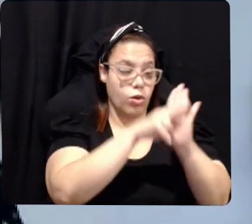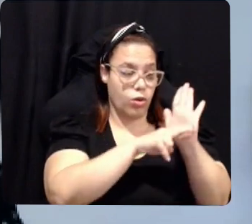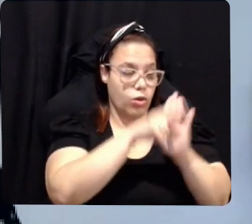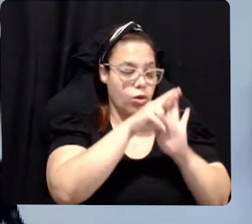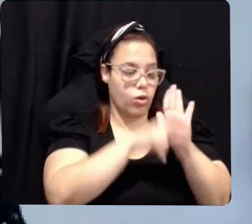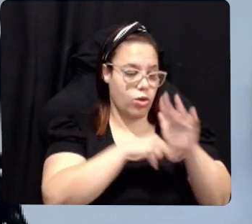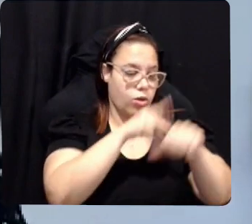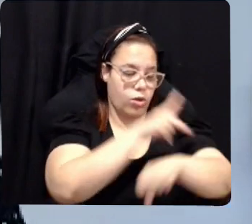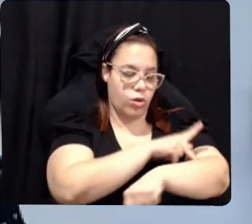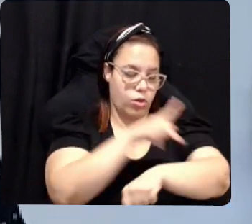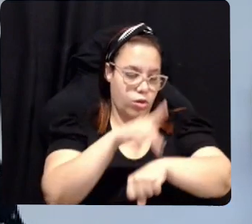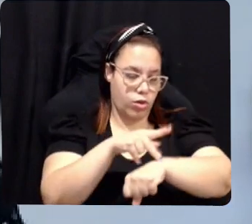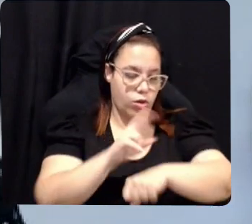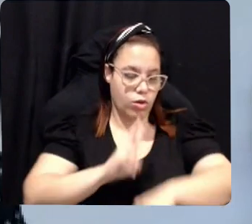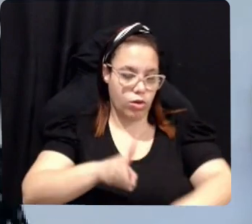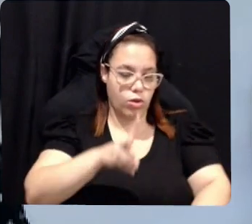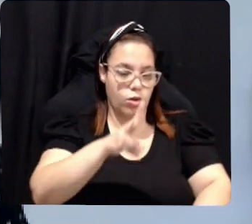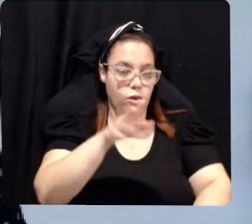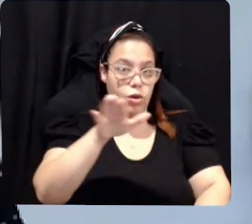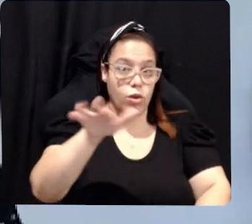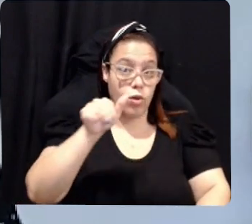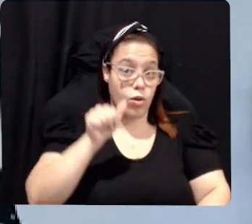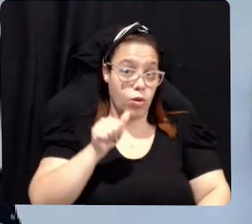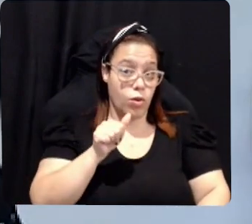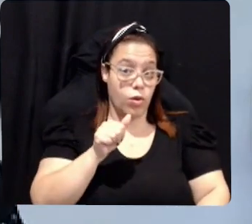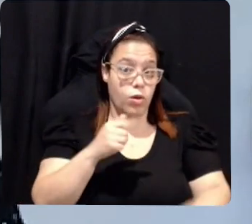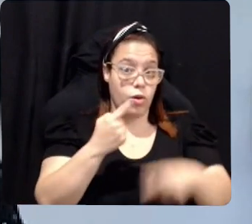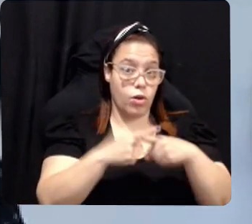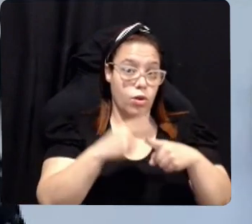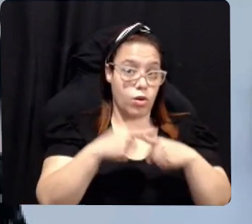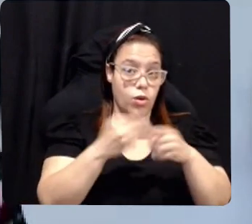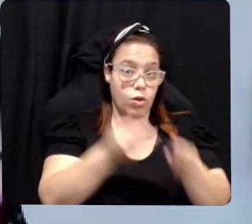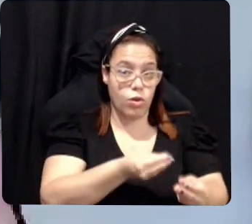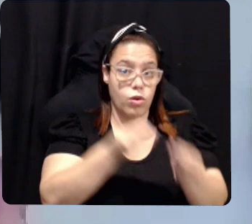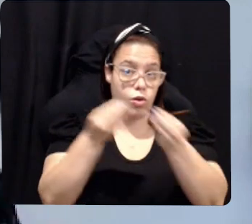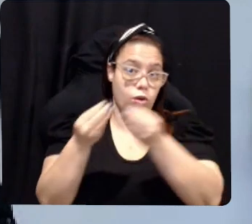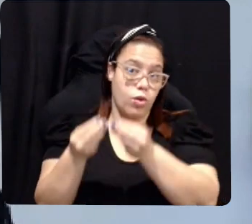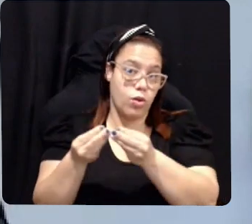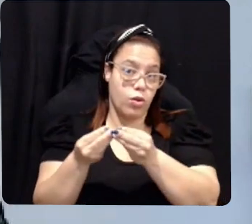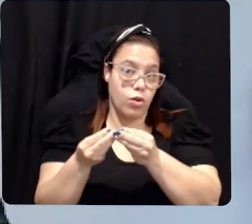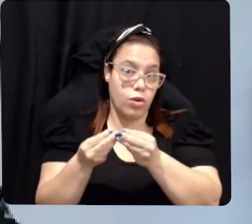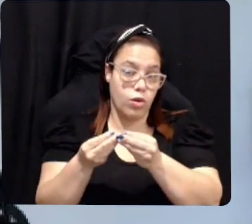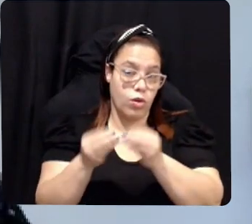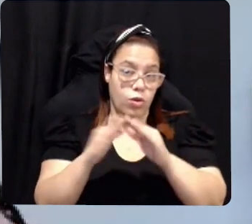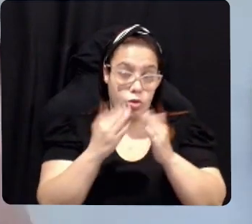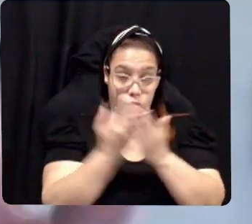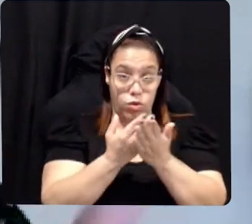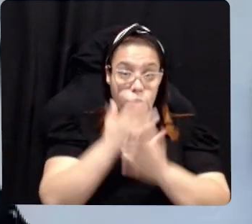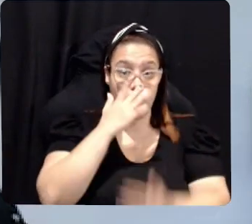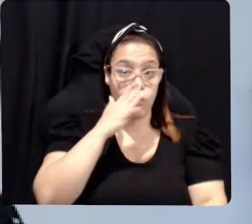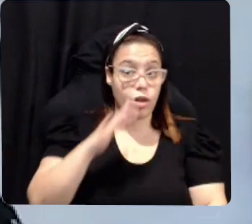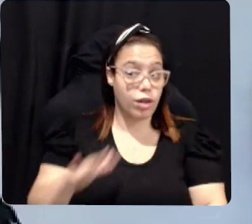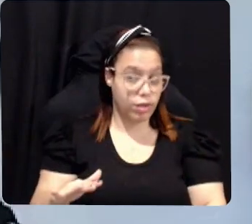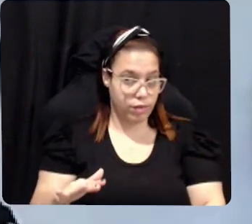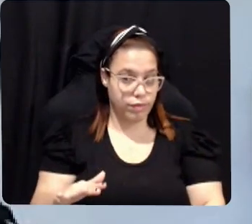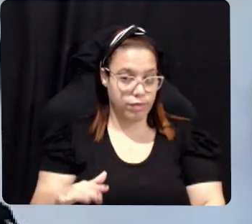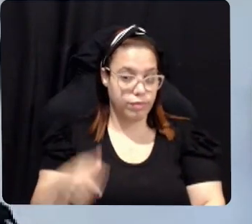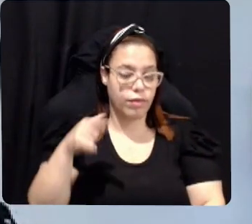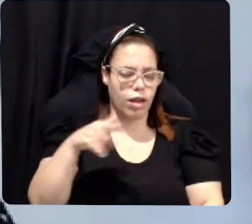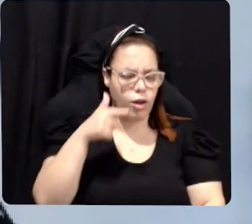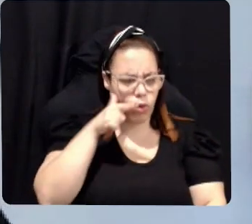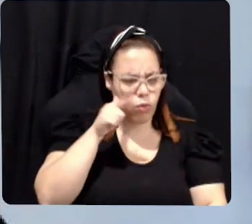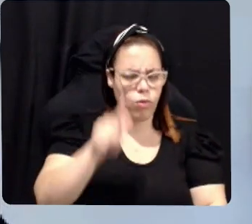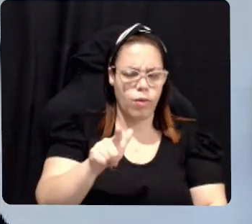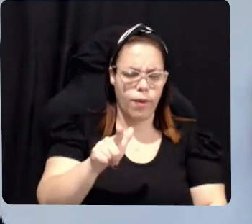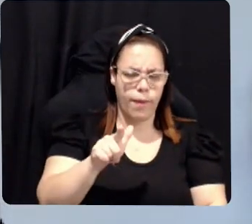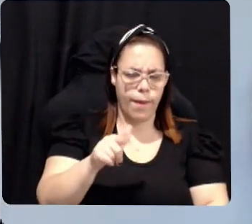um relatório pedagógico ele sempre vai ser solicitado, porque a escola passa um tempo muito grande com essa criança,